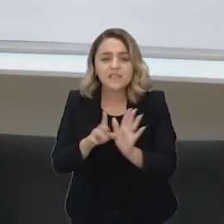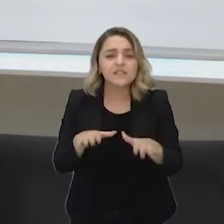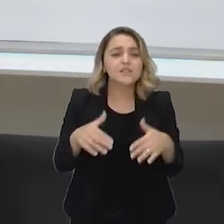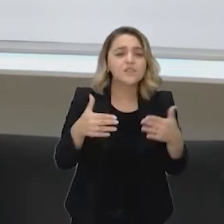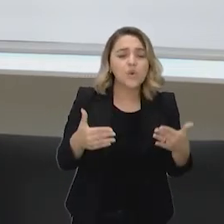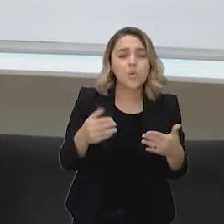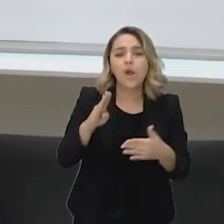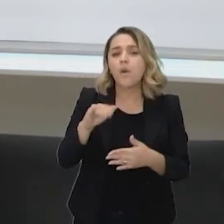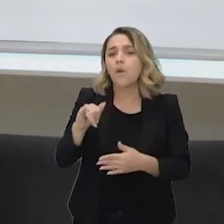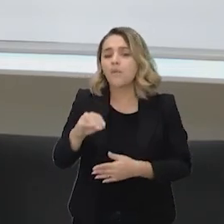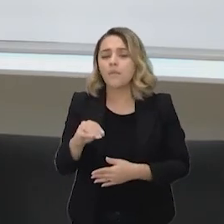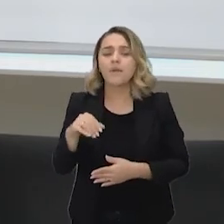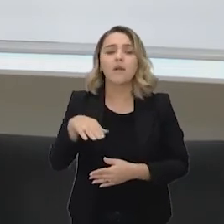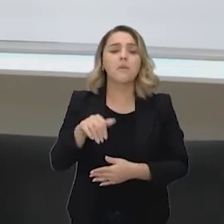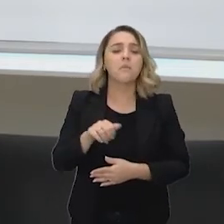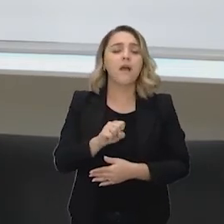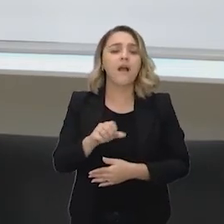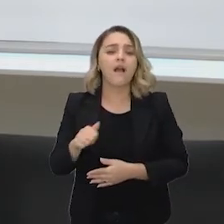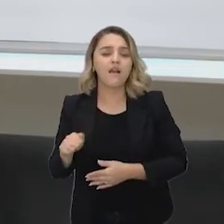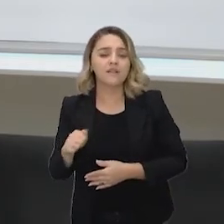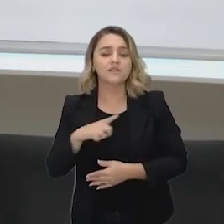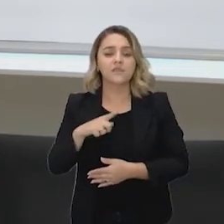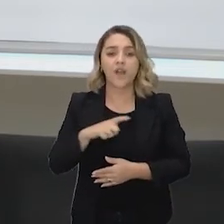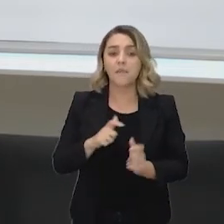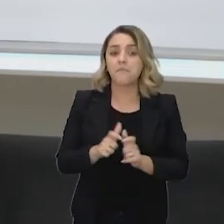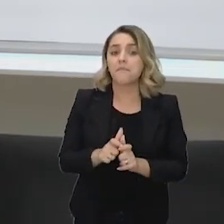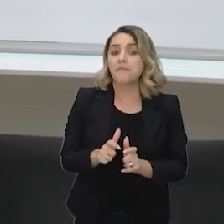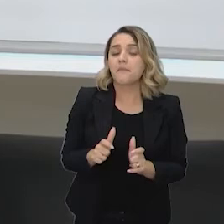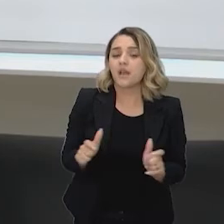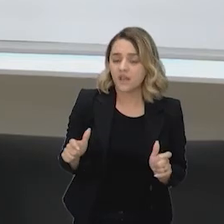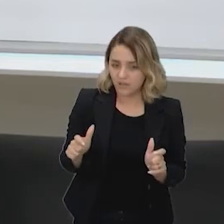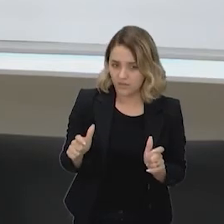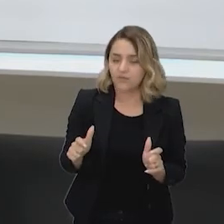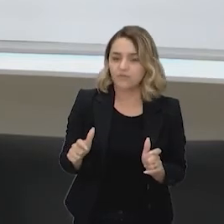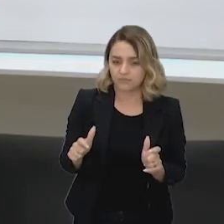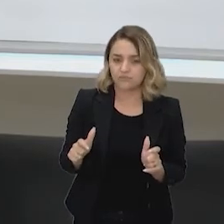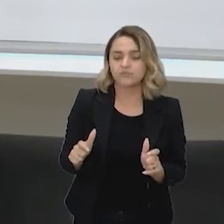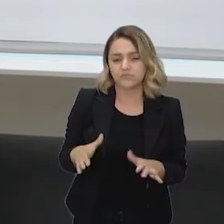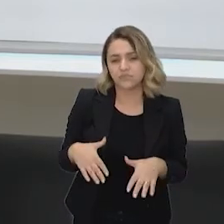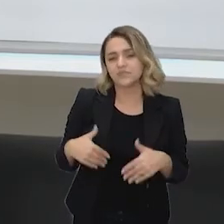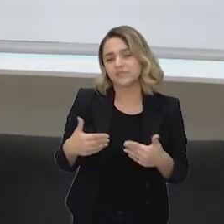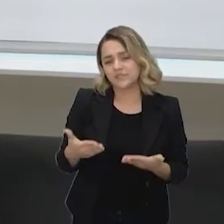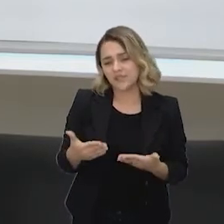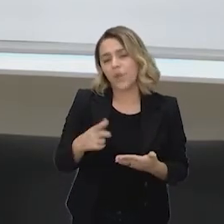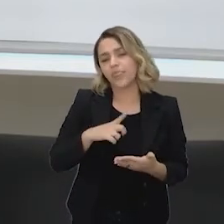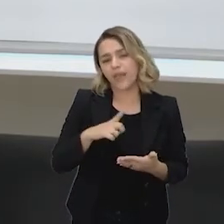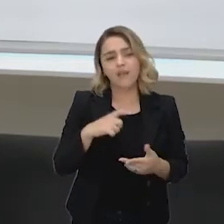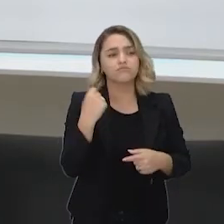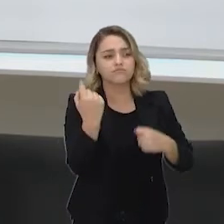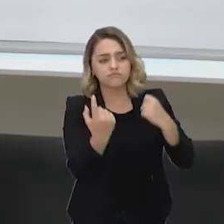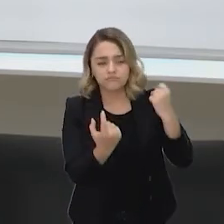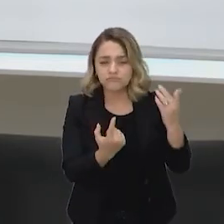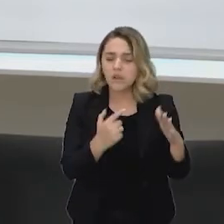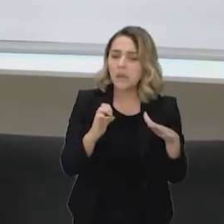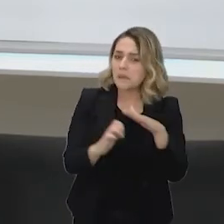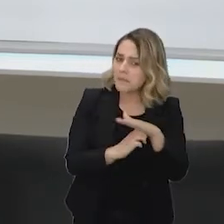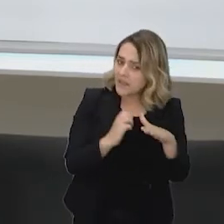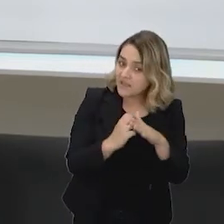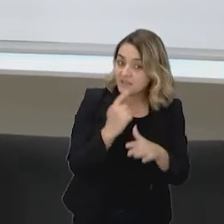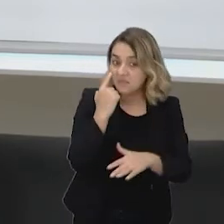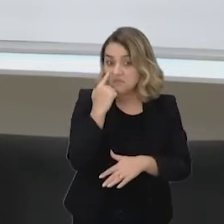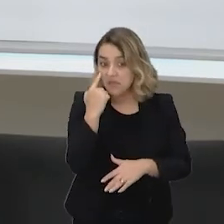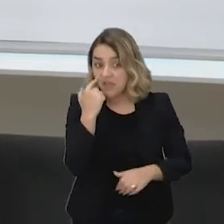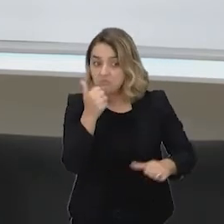biomassas vão dar maior rendimento. Então ainda tem empresas que estão vendo se investe ou não, tem a questão